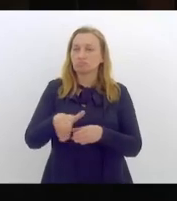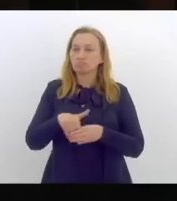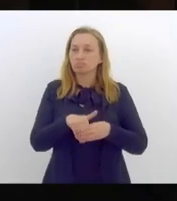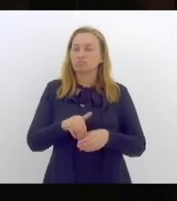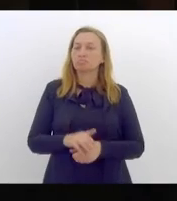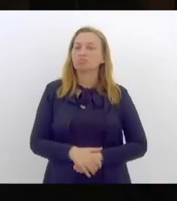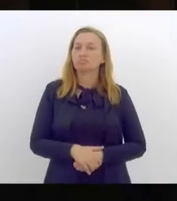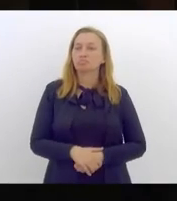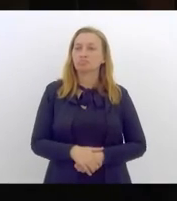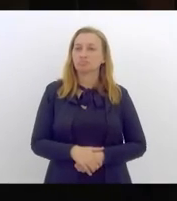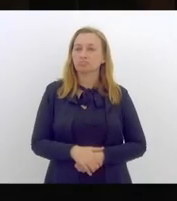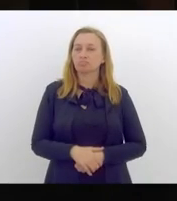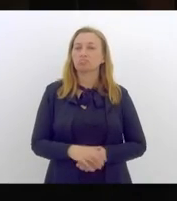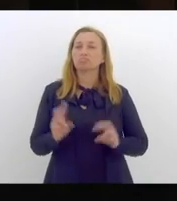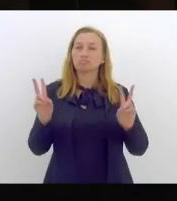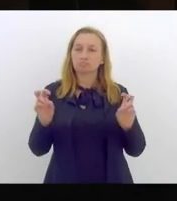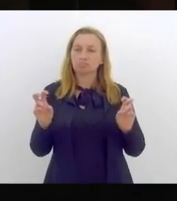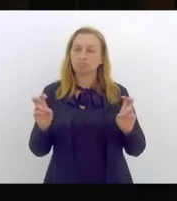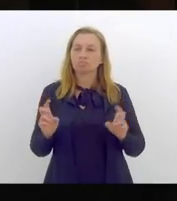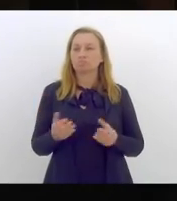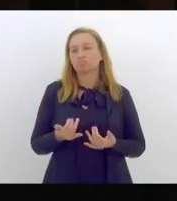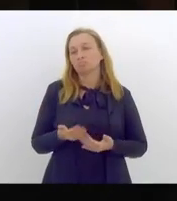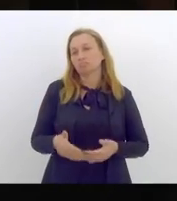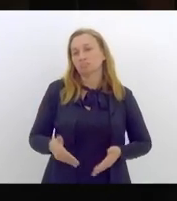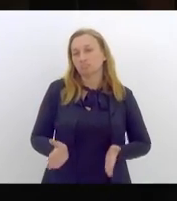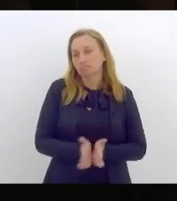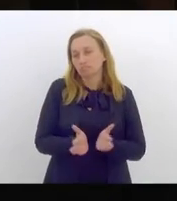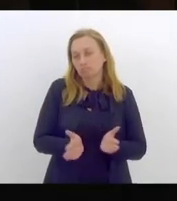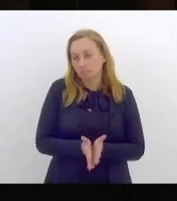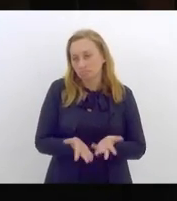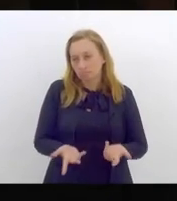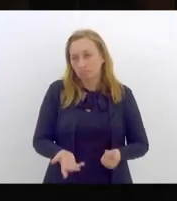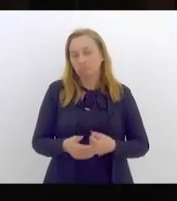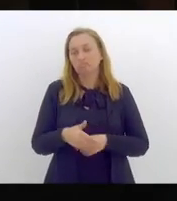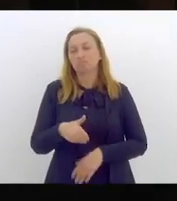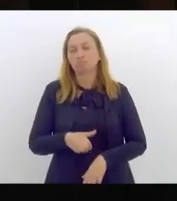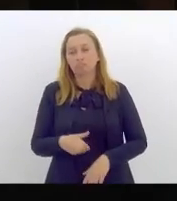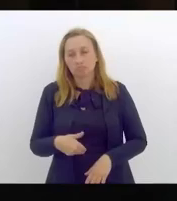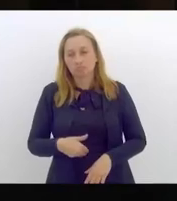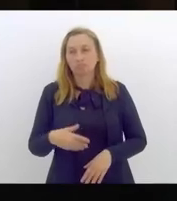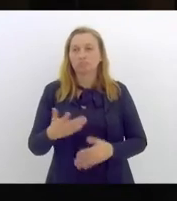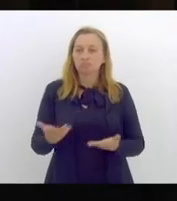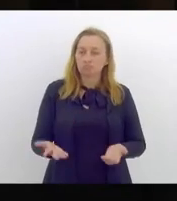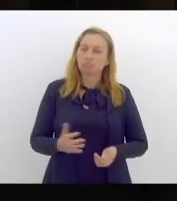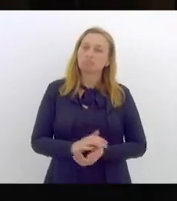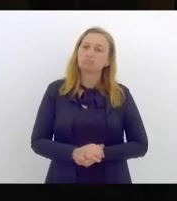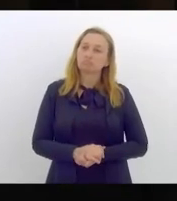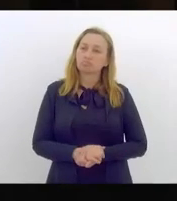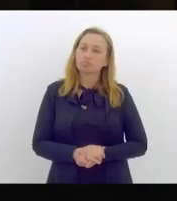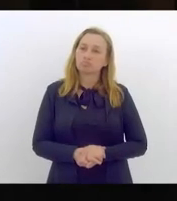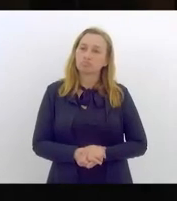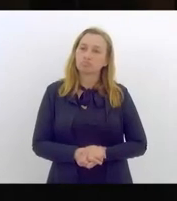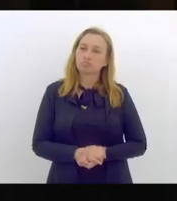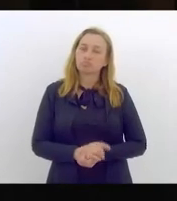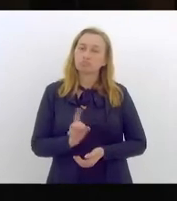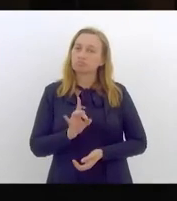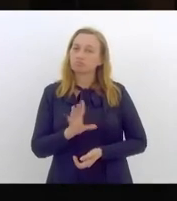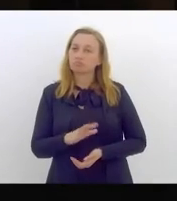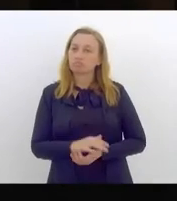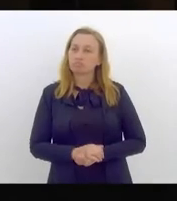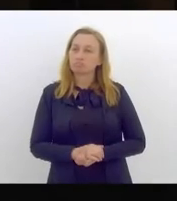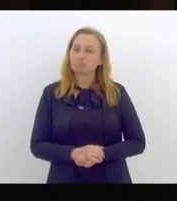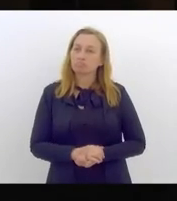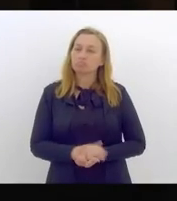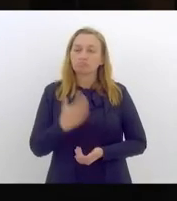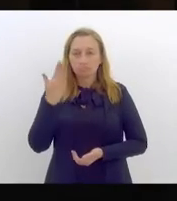eleitoreira diante de uma situação de calamidade pública, diante da fome, da miséria e da pobreza, mas não só isso. A